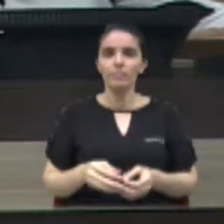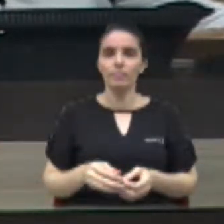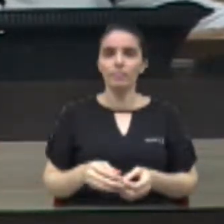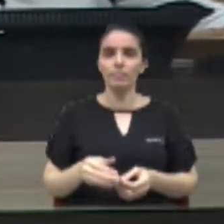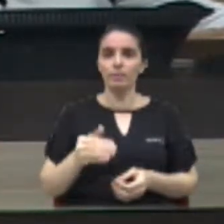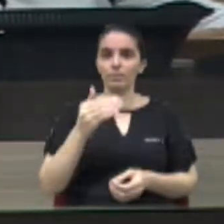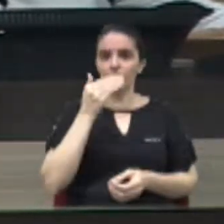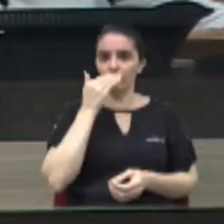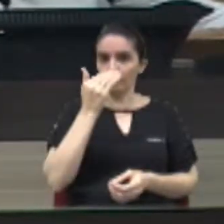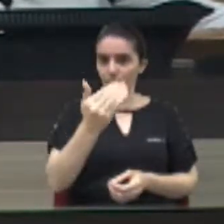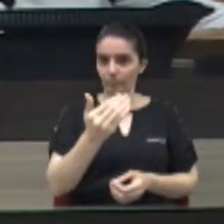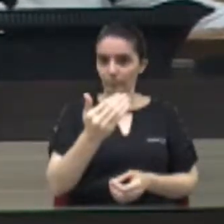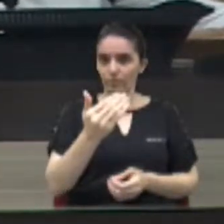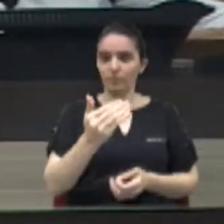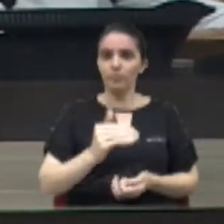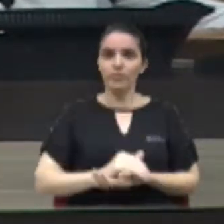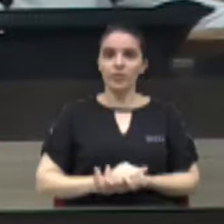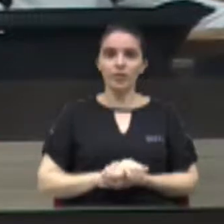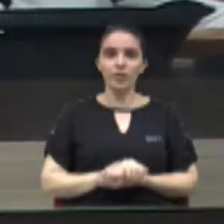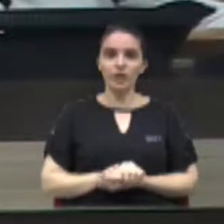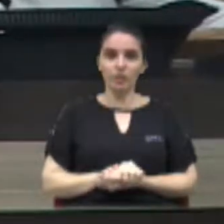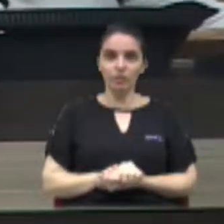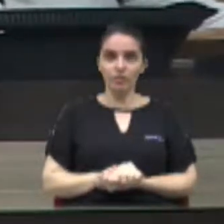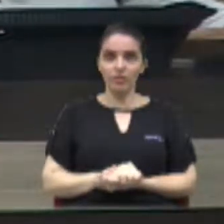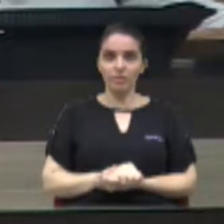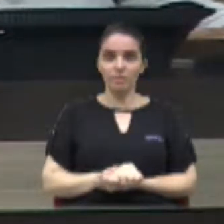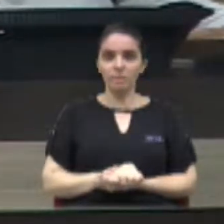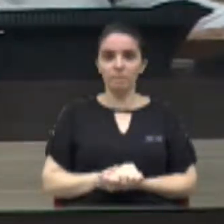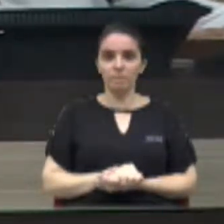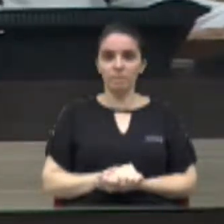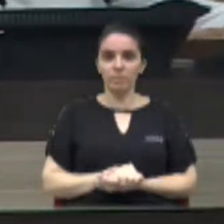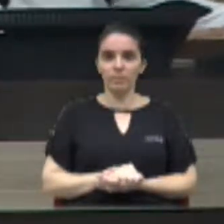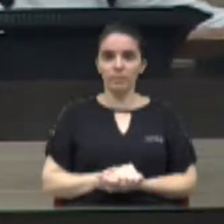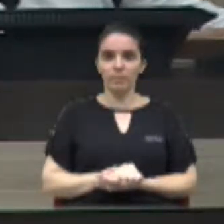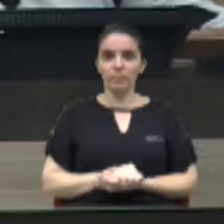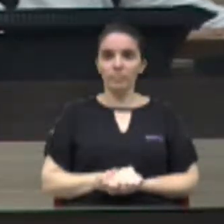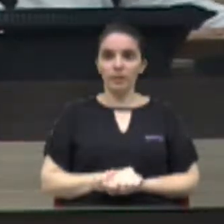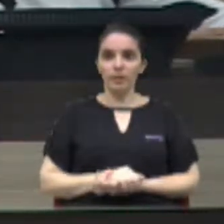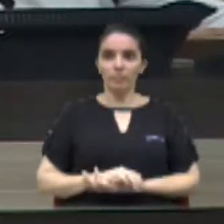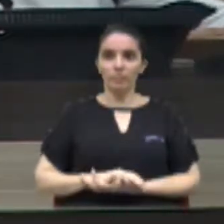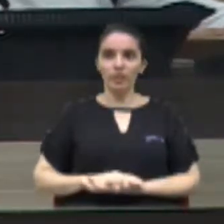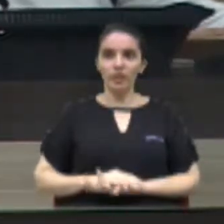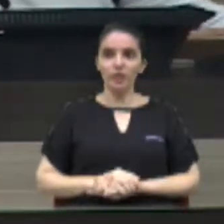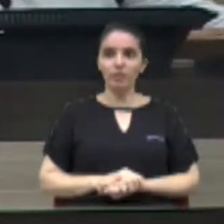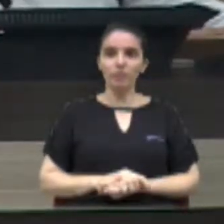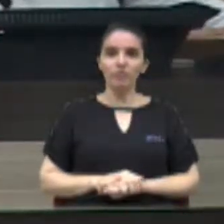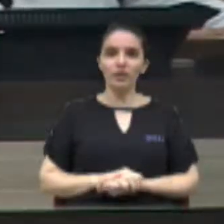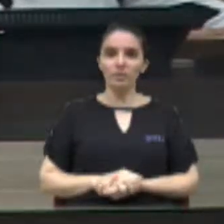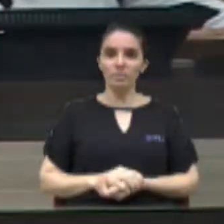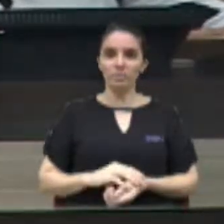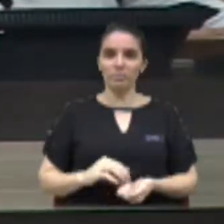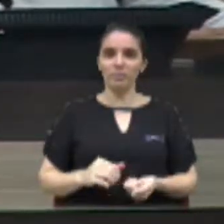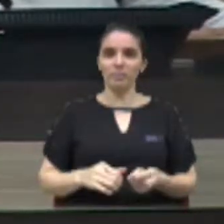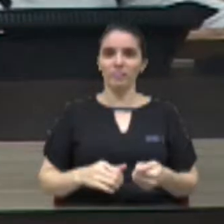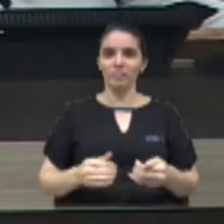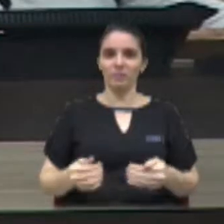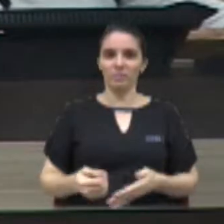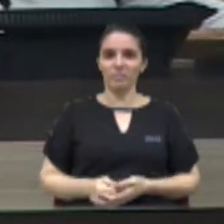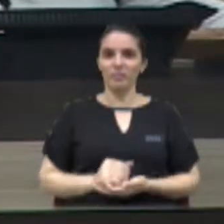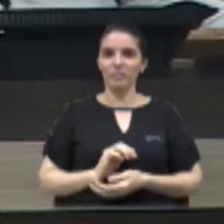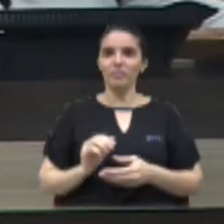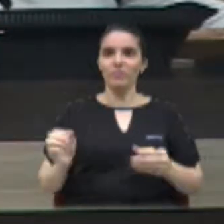perfeitamente a hipótese prelecionada no artigo 191 in fine do Regimento Interno da Câmara Municipal de Limeira. Plenário, vereador